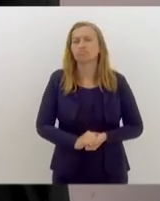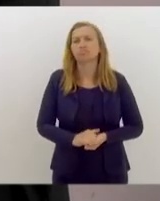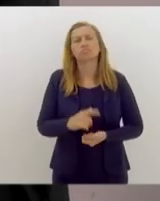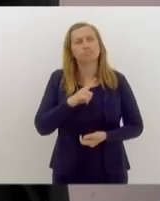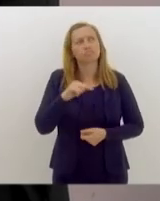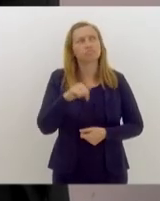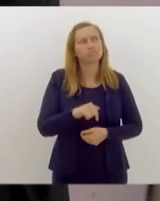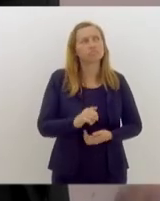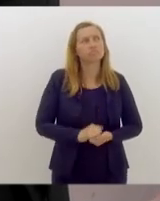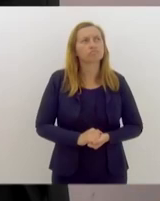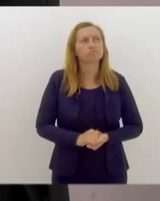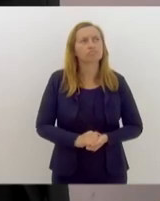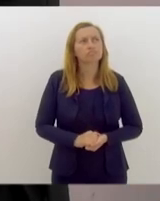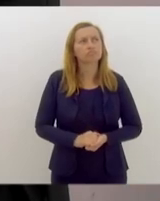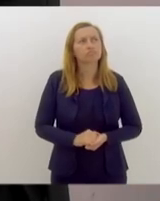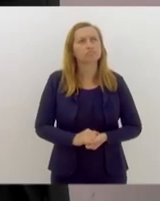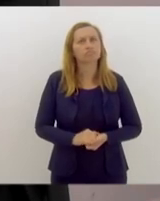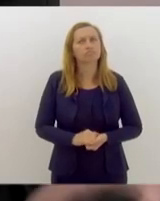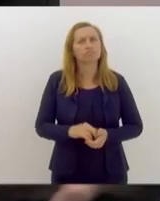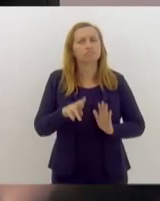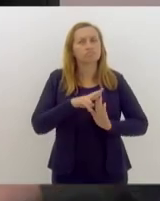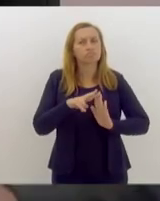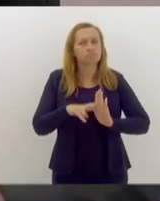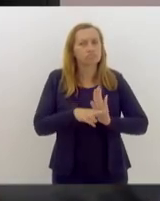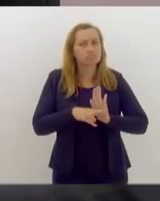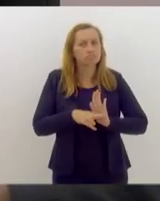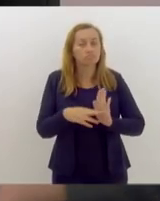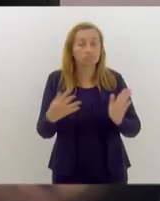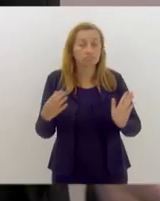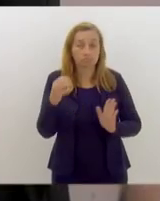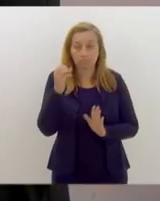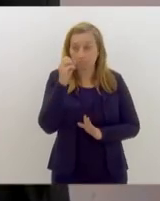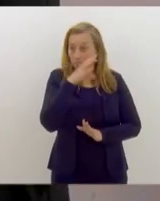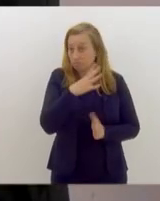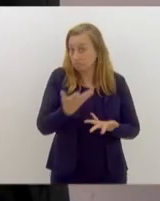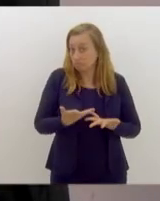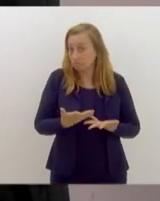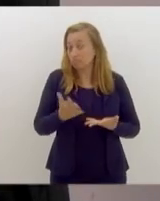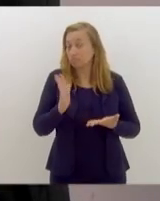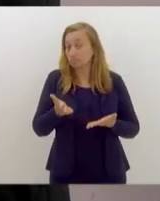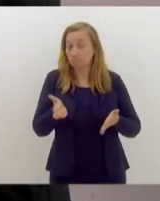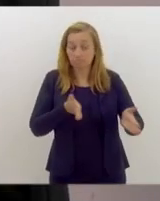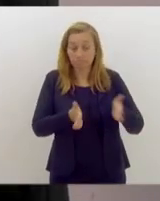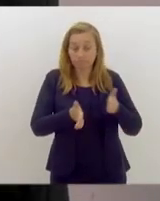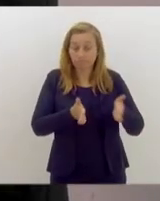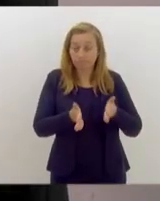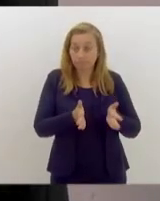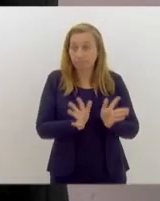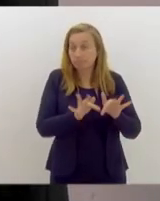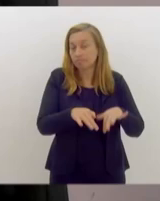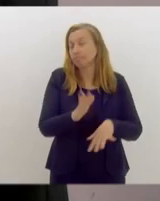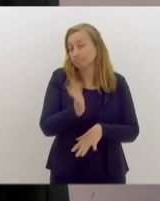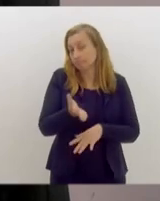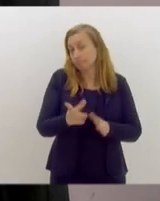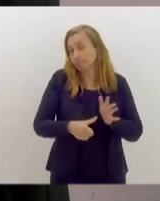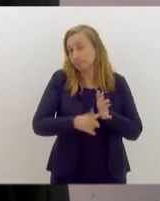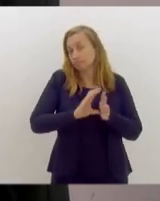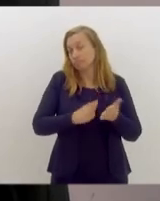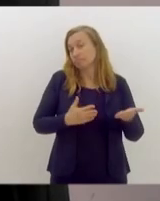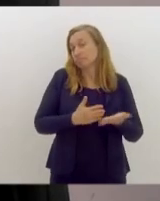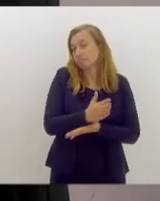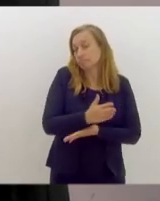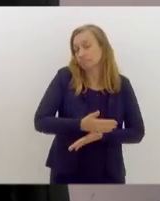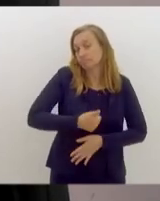temos aqui metas cronológicas absurdas, porque já foram vencidas antes mesmo da aprovação do plano, desde a